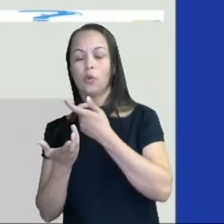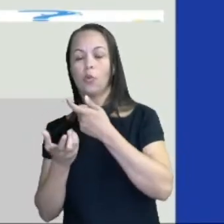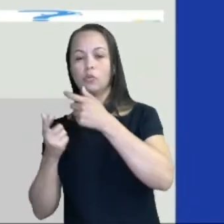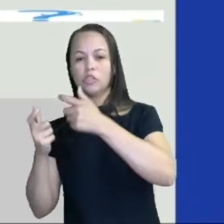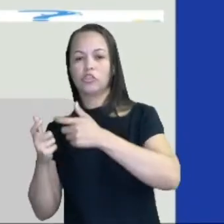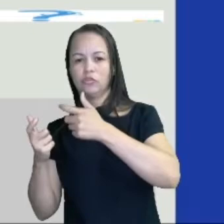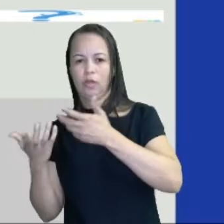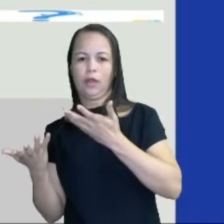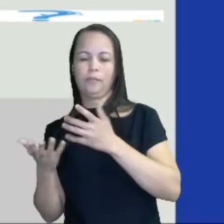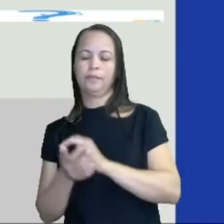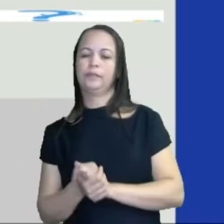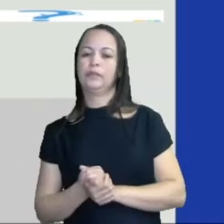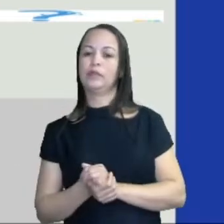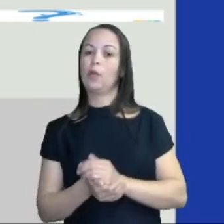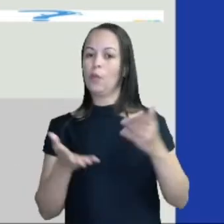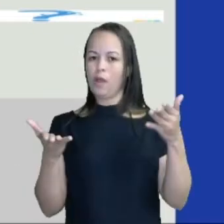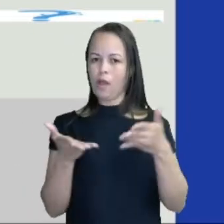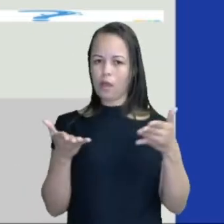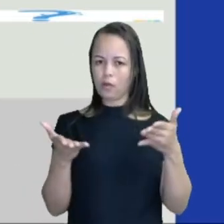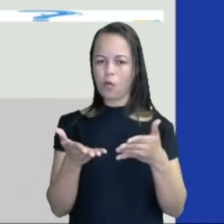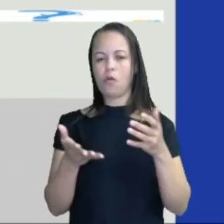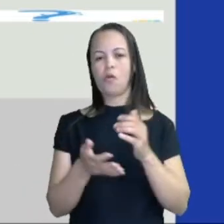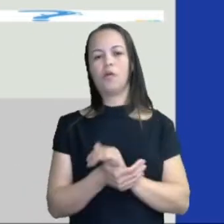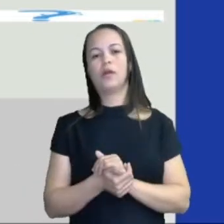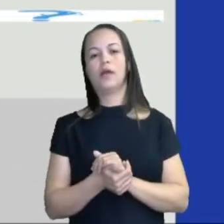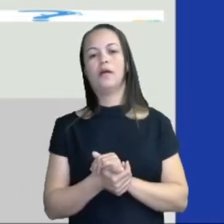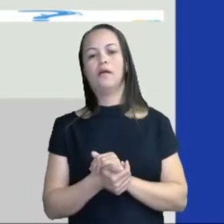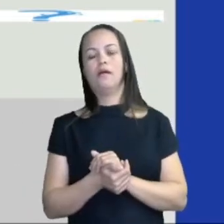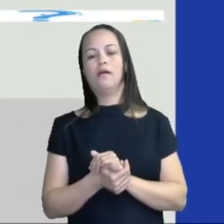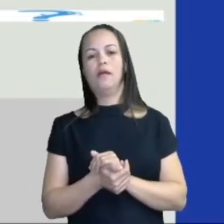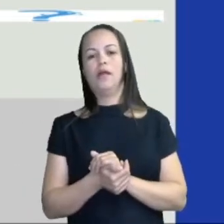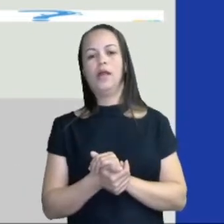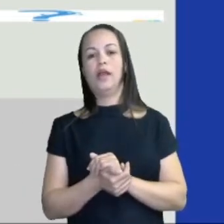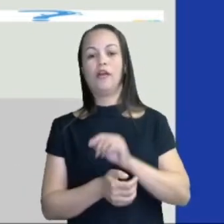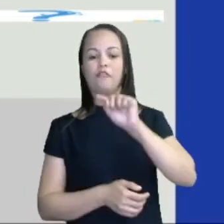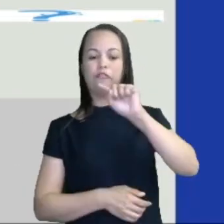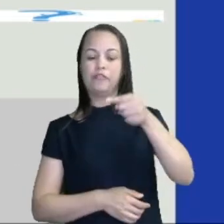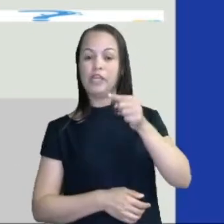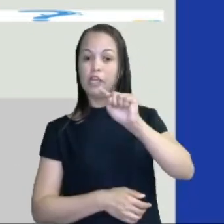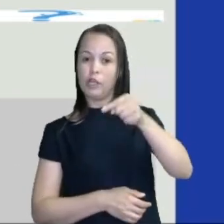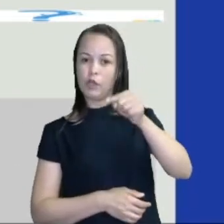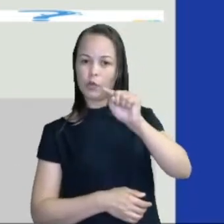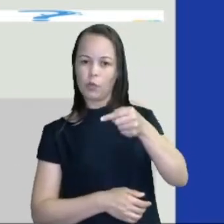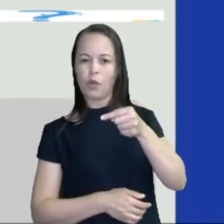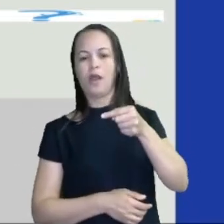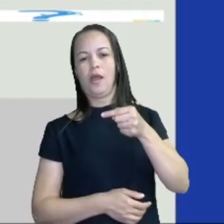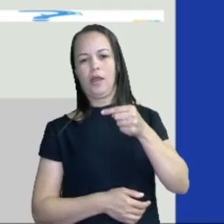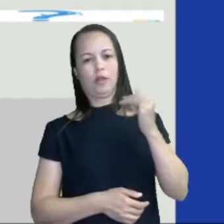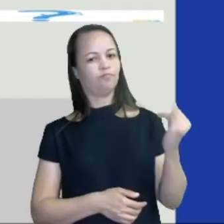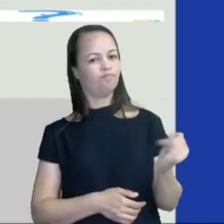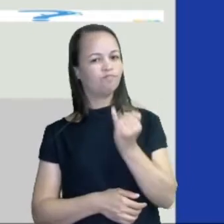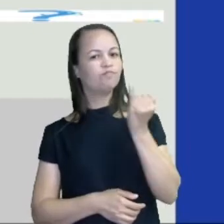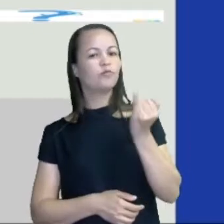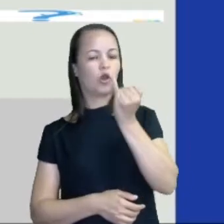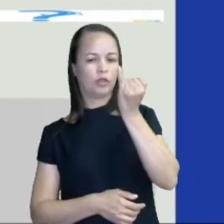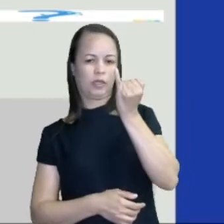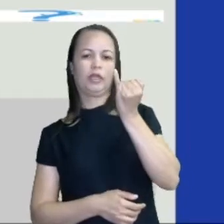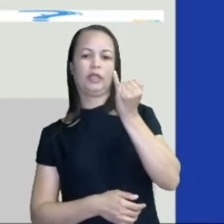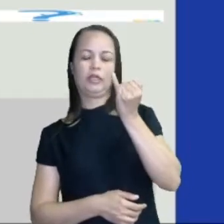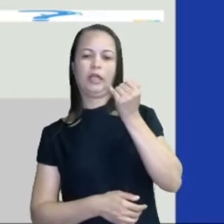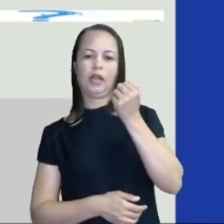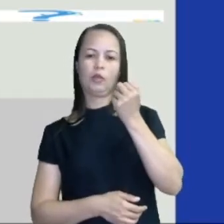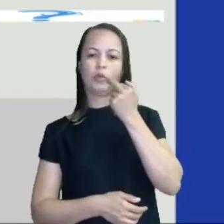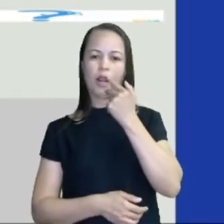é de extrema importância, porque ela é muito utilizada na nossa língua portuguesa. E ela é